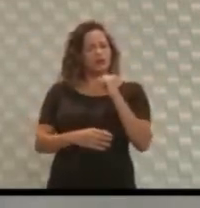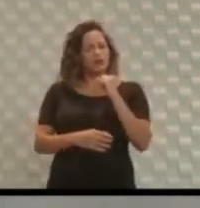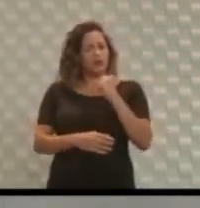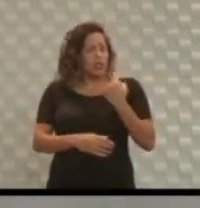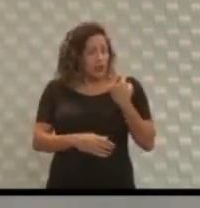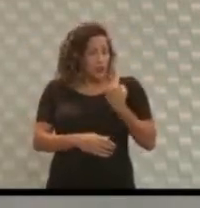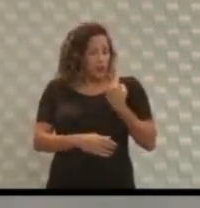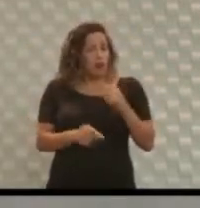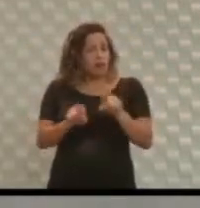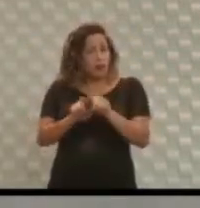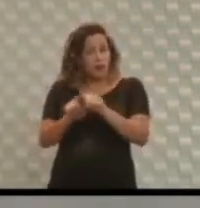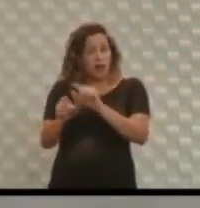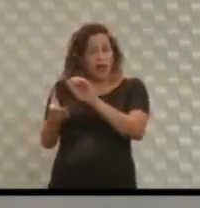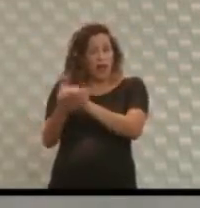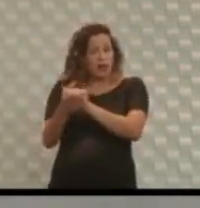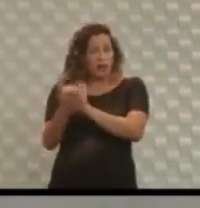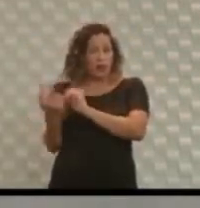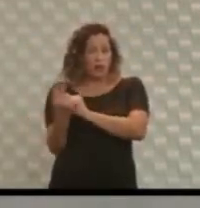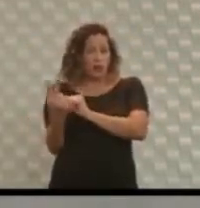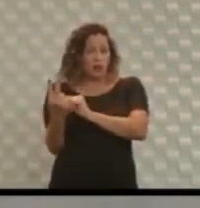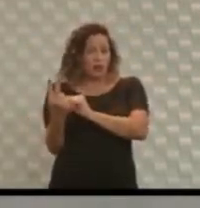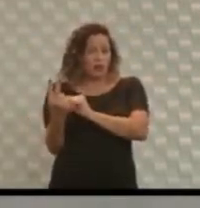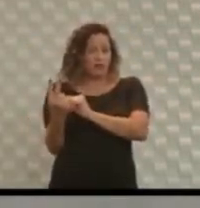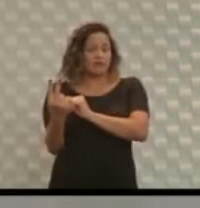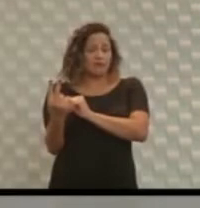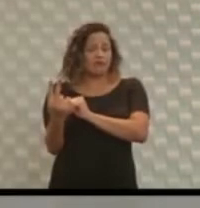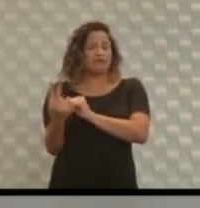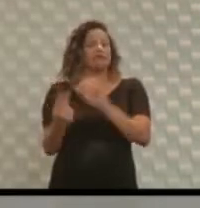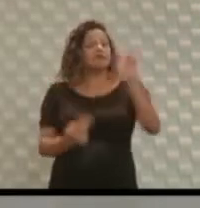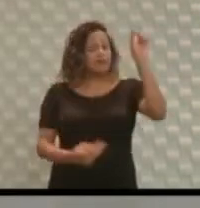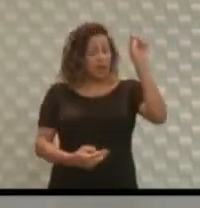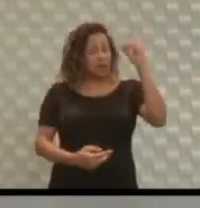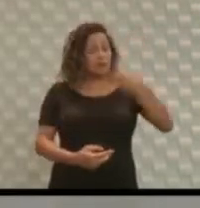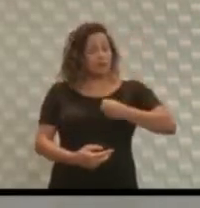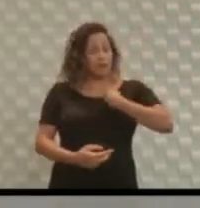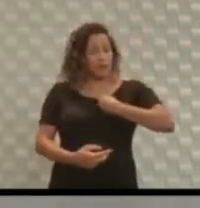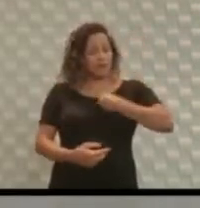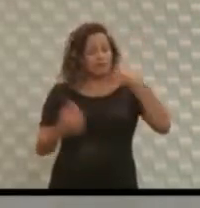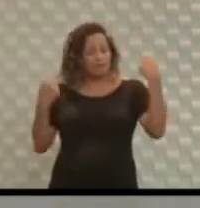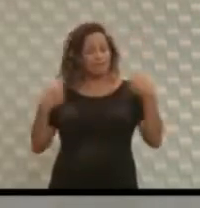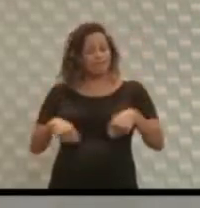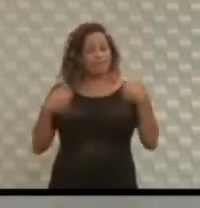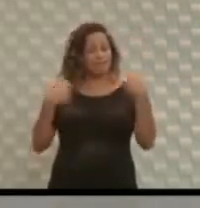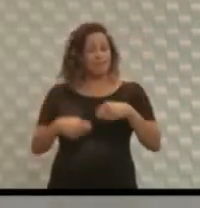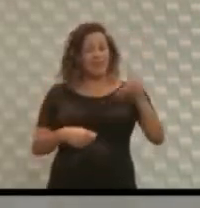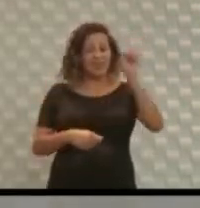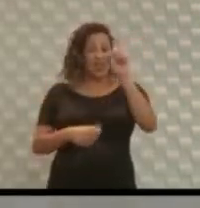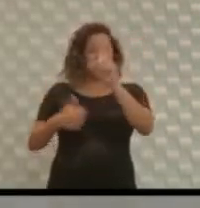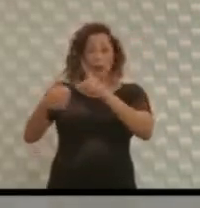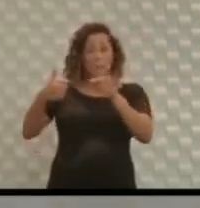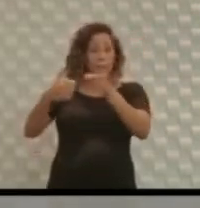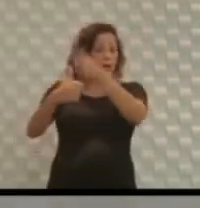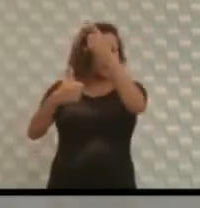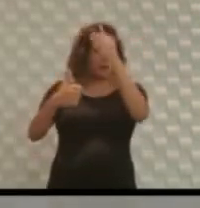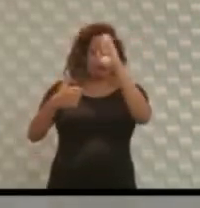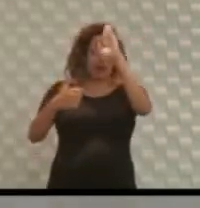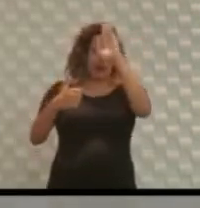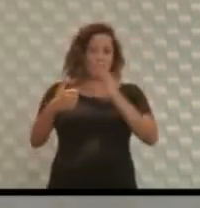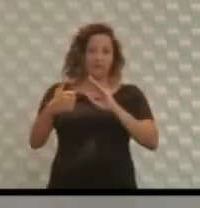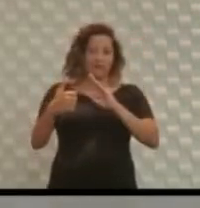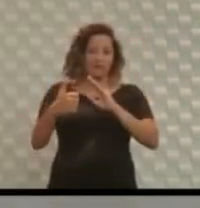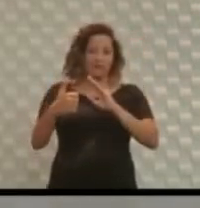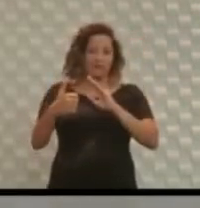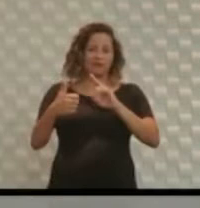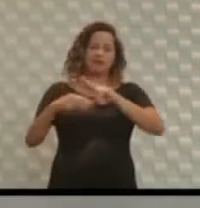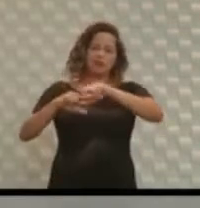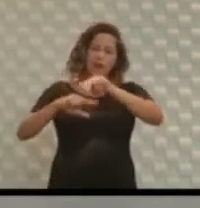de casados. Então, Deus tem que estar presente. Tenha Deus acima de todas as coisas, por temor ou